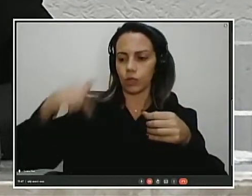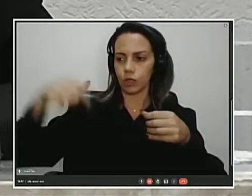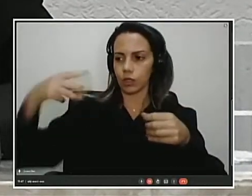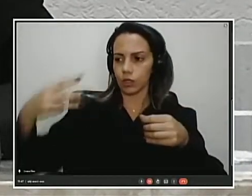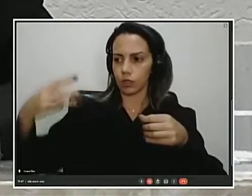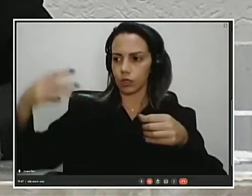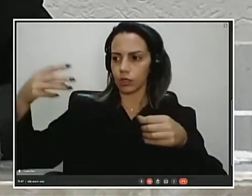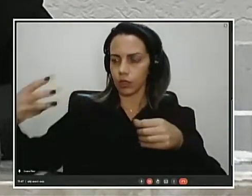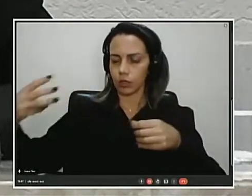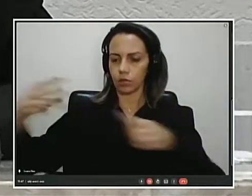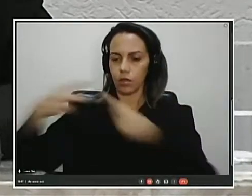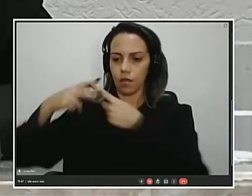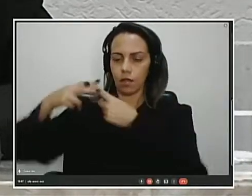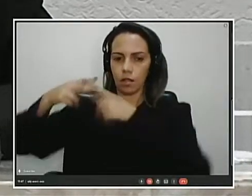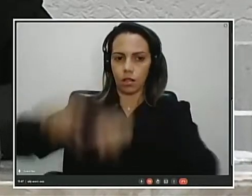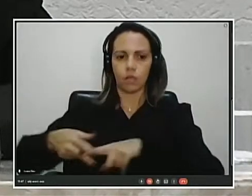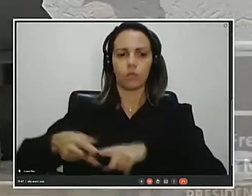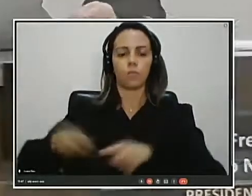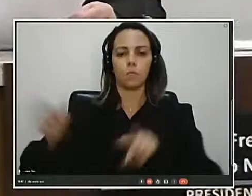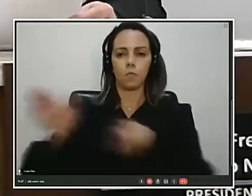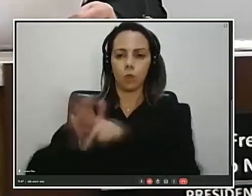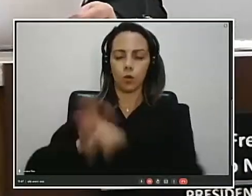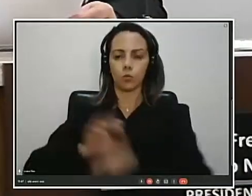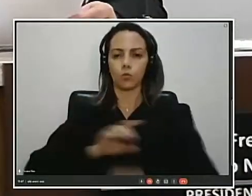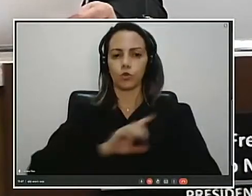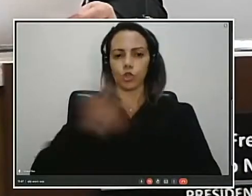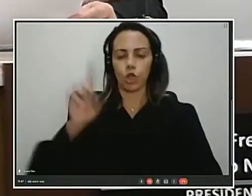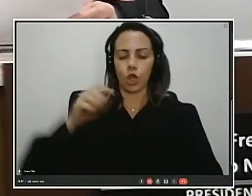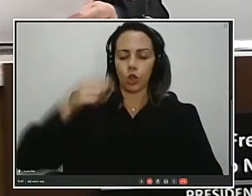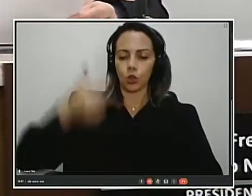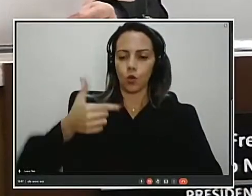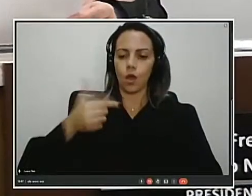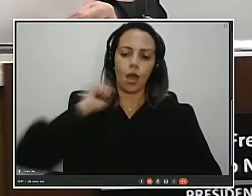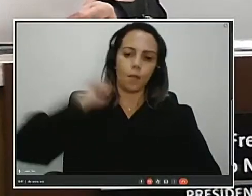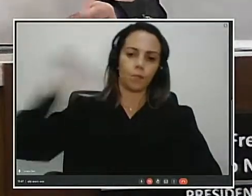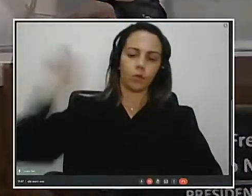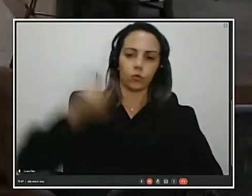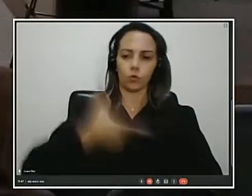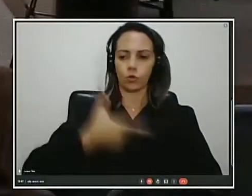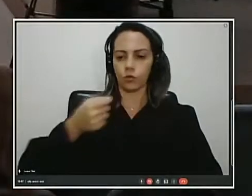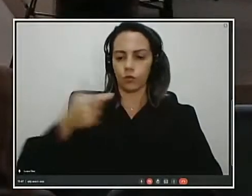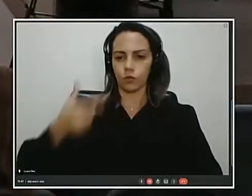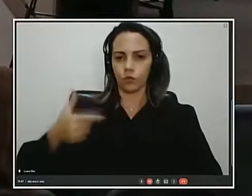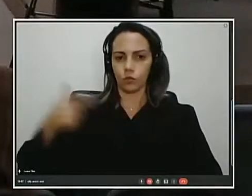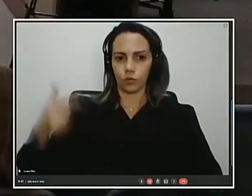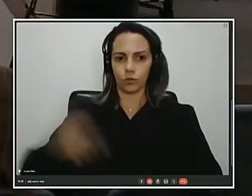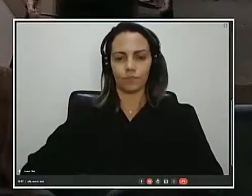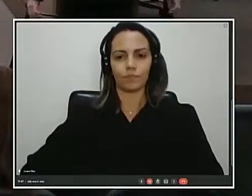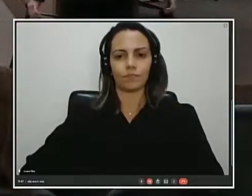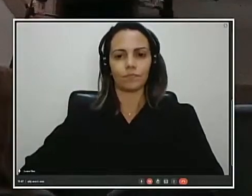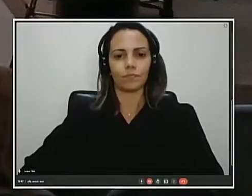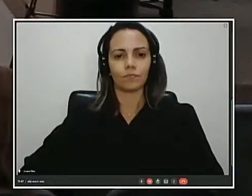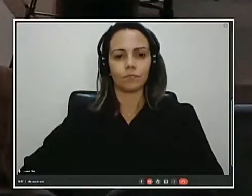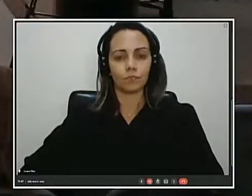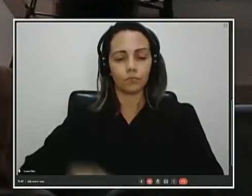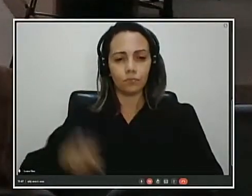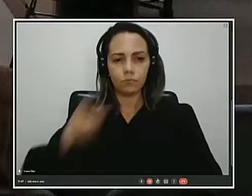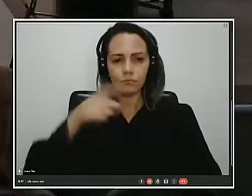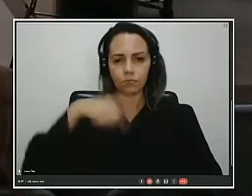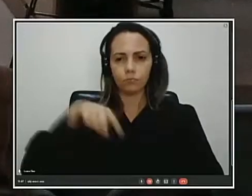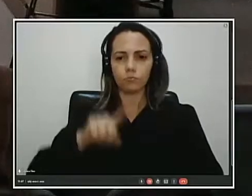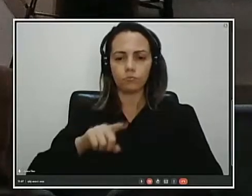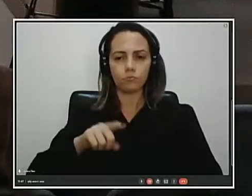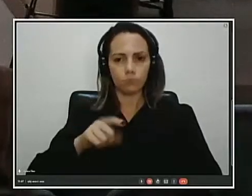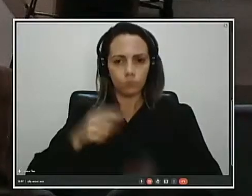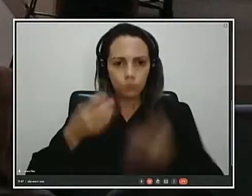4.733, de 2 de abril de 2018. Em discussão. Em votação, senhores vereadores que aprovam, permaneçam